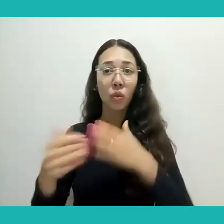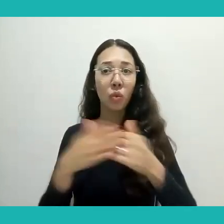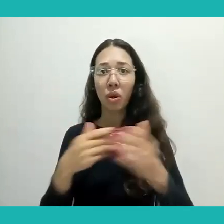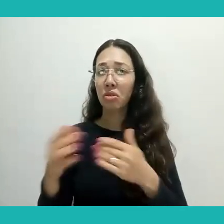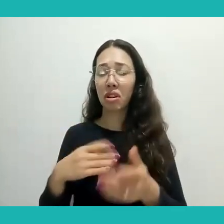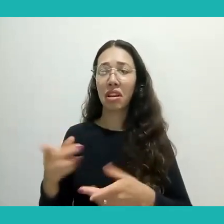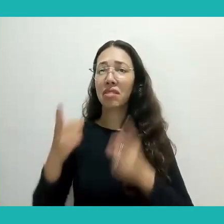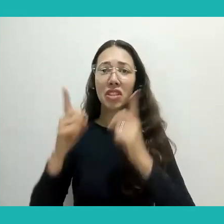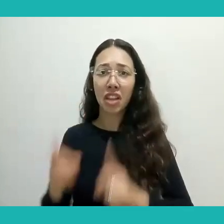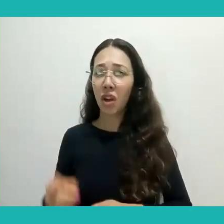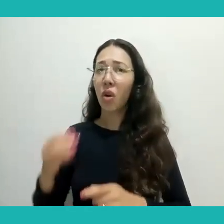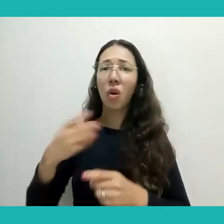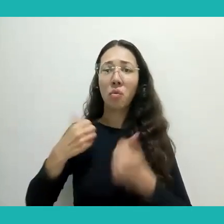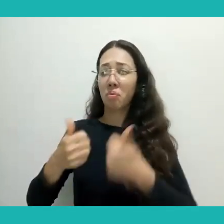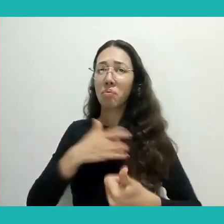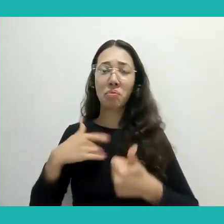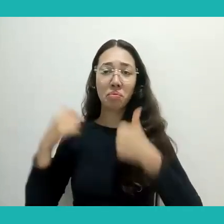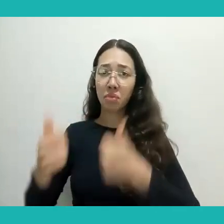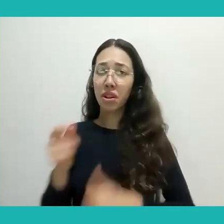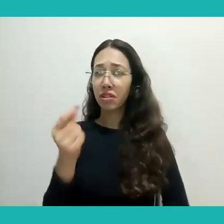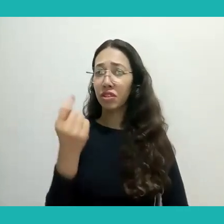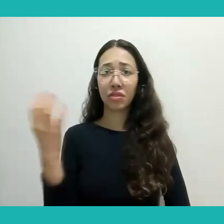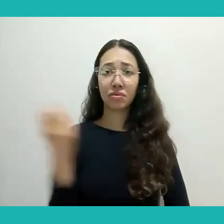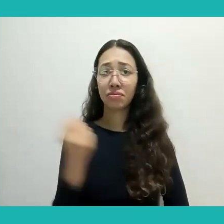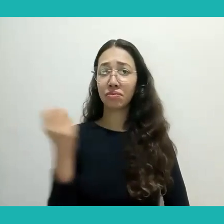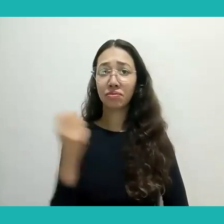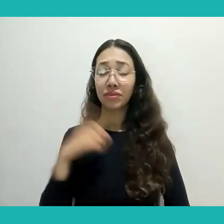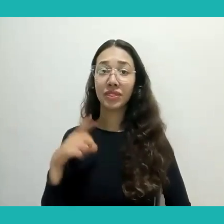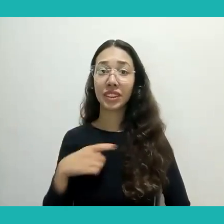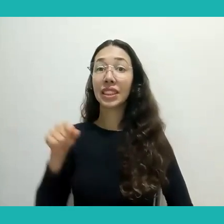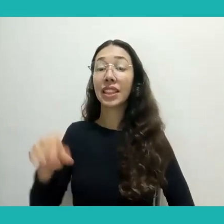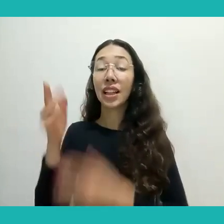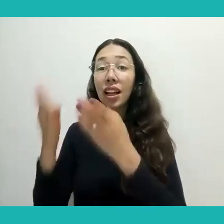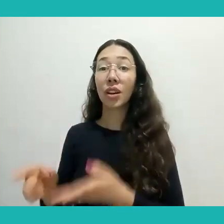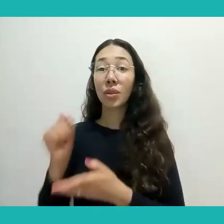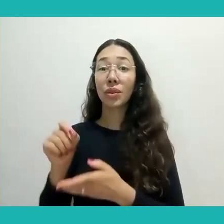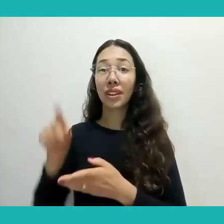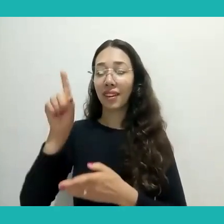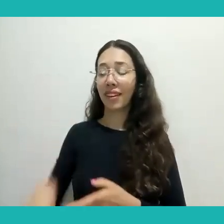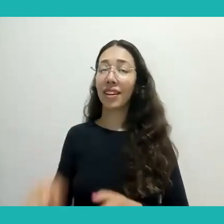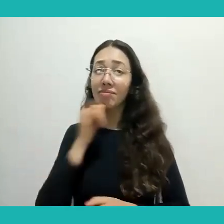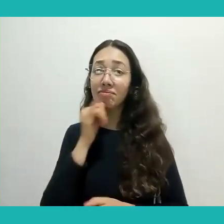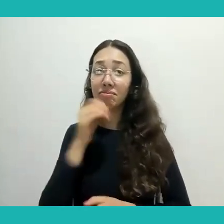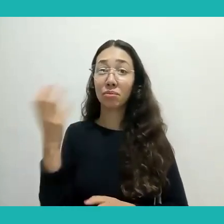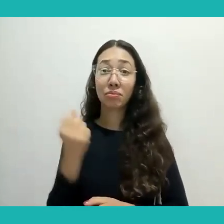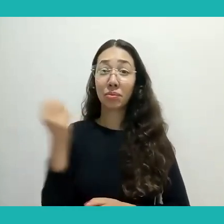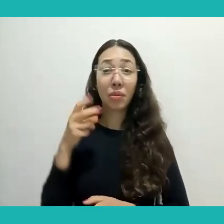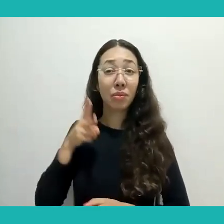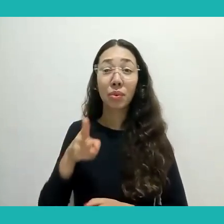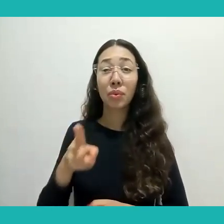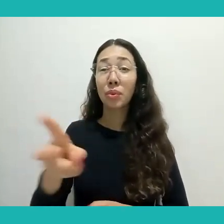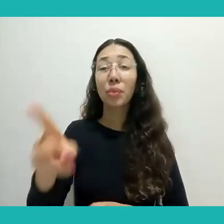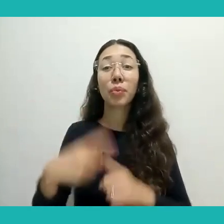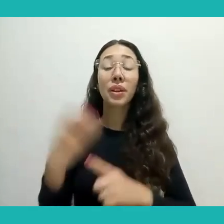Então, essa senhora, ela vai ser filha não inválida, pensionista vitalícia de pai militar